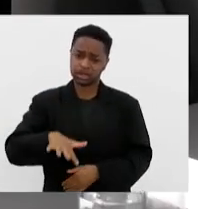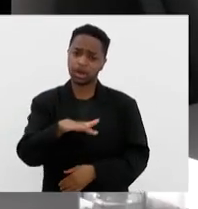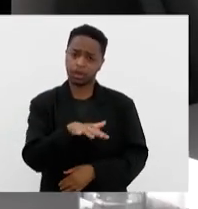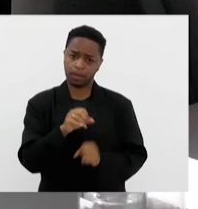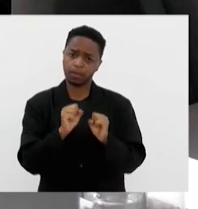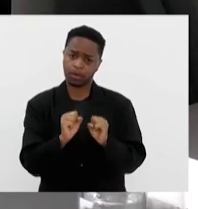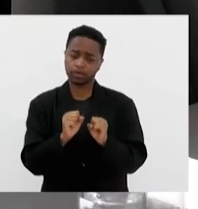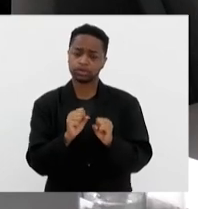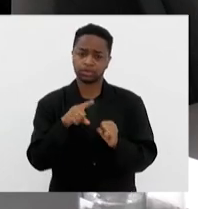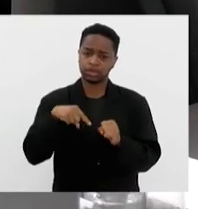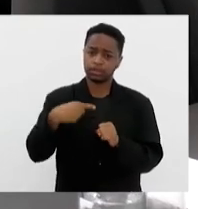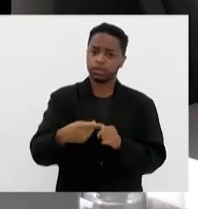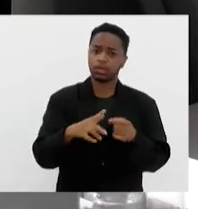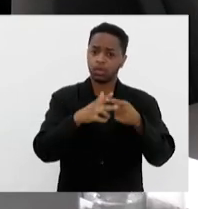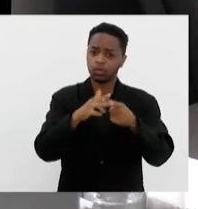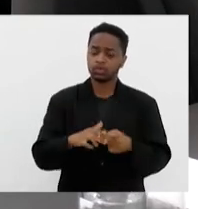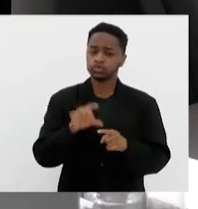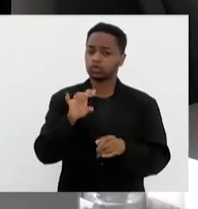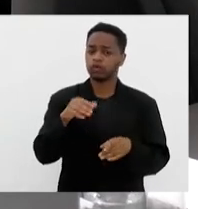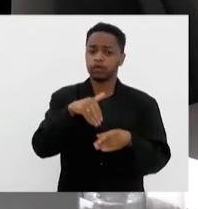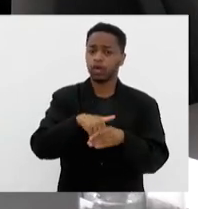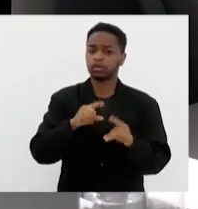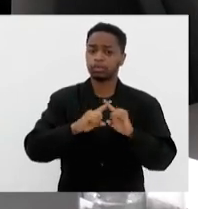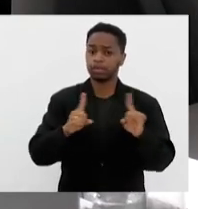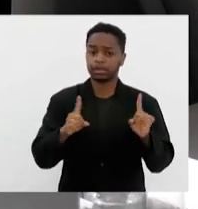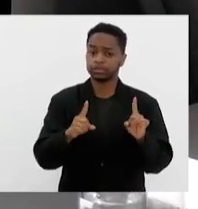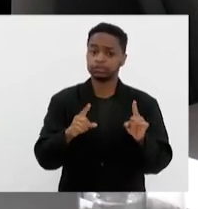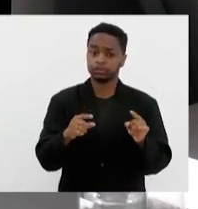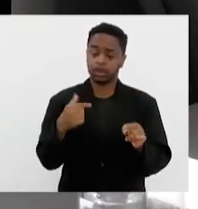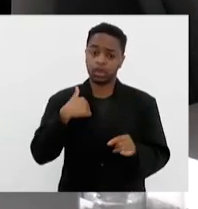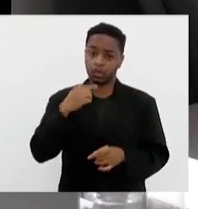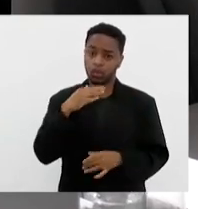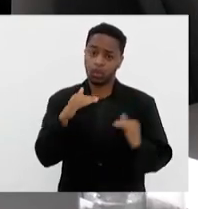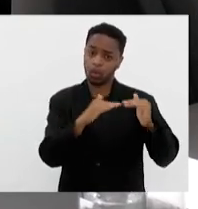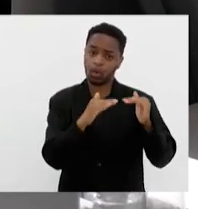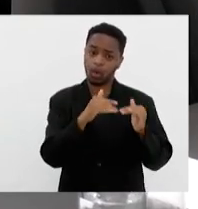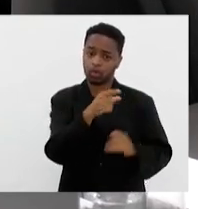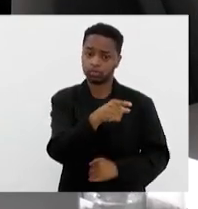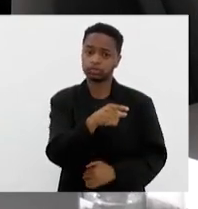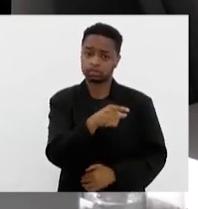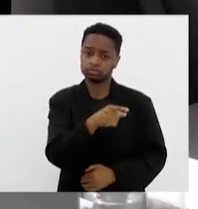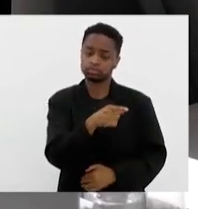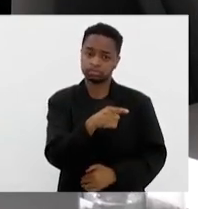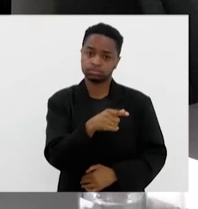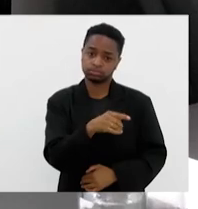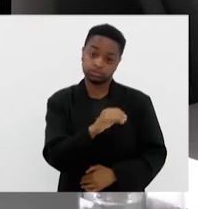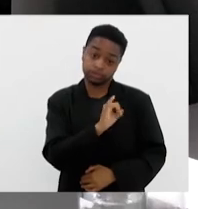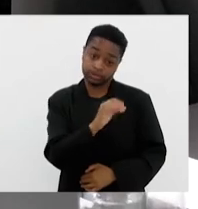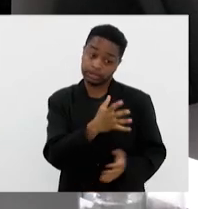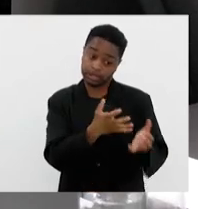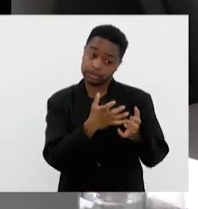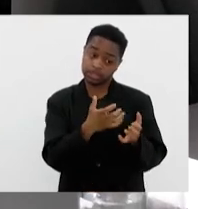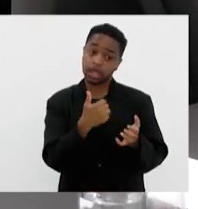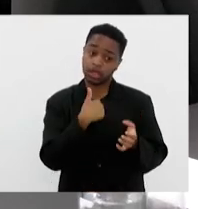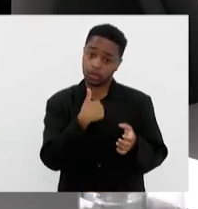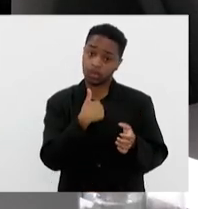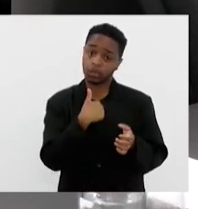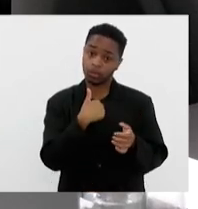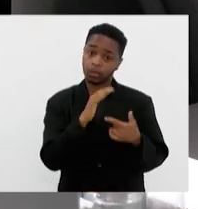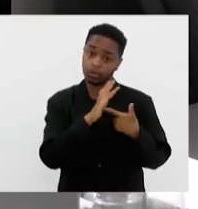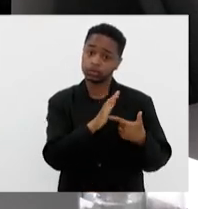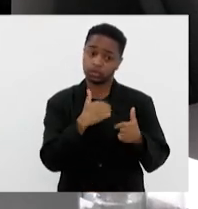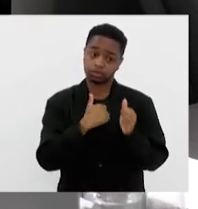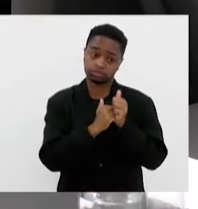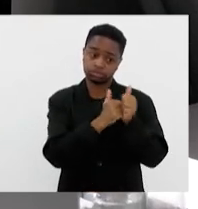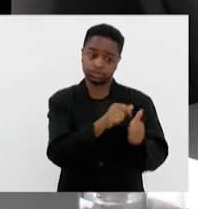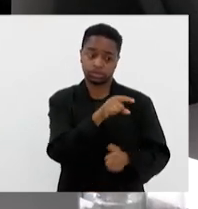Excelência aprimorando só o voto, mas tá o bom. Cerne é esse, ele tem okay. Inconstitucionalidade, me parece. Se, conforme Vossa Excelência queira, já estou antecipando que vou votar com a divergência